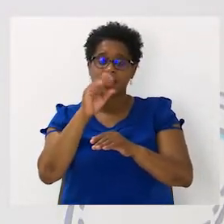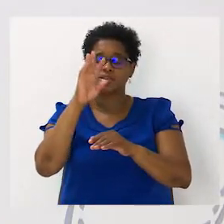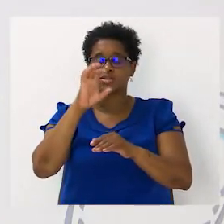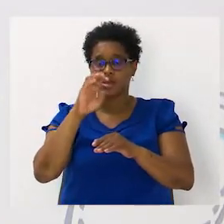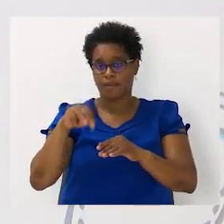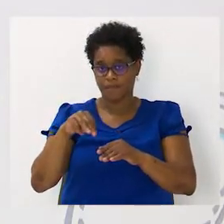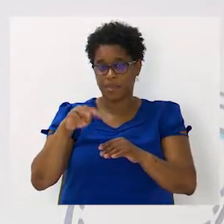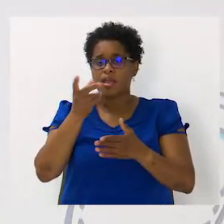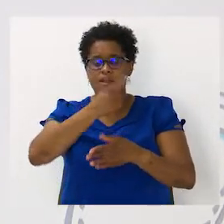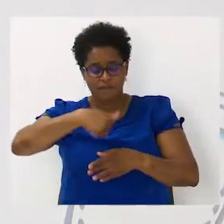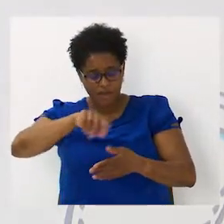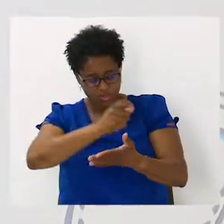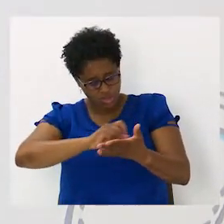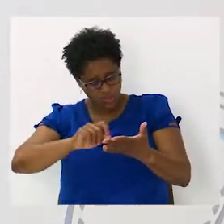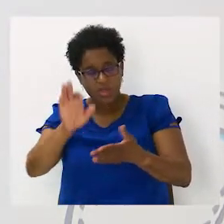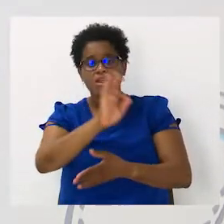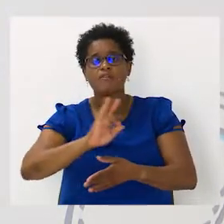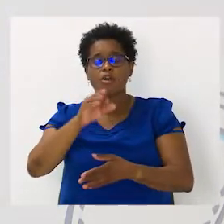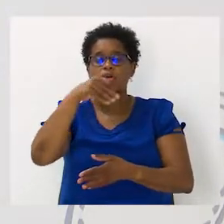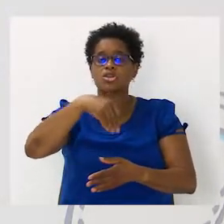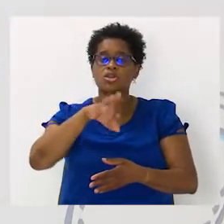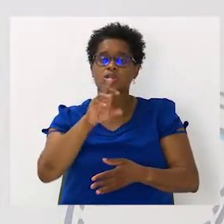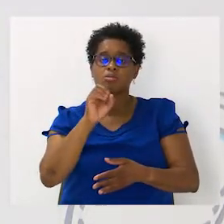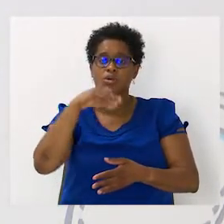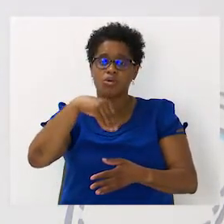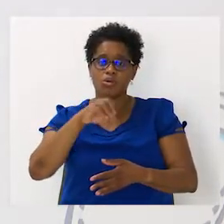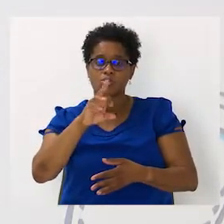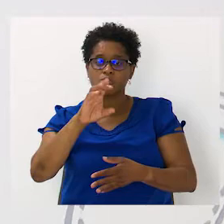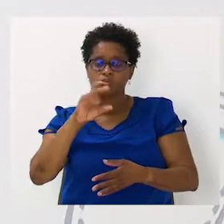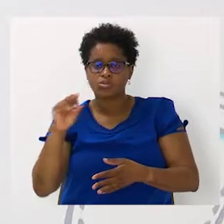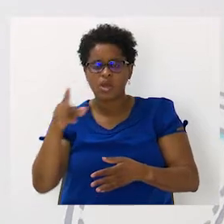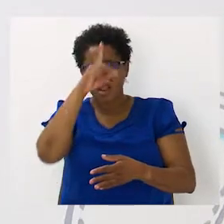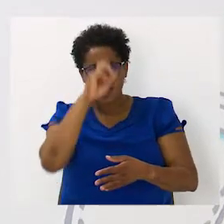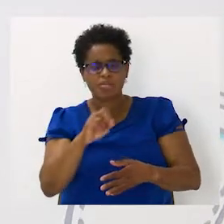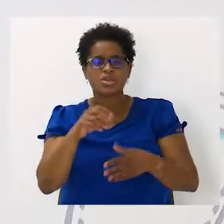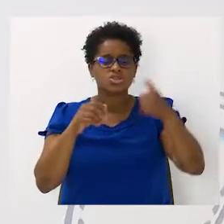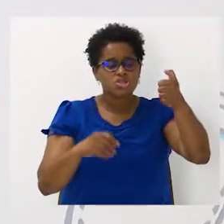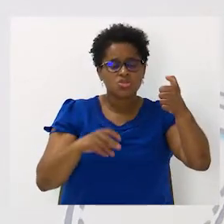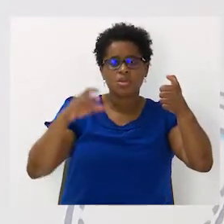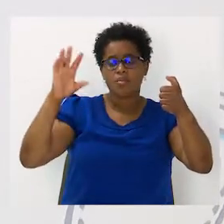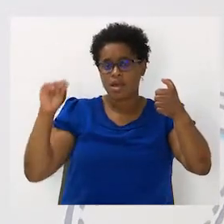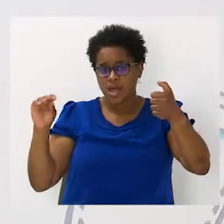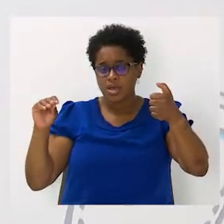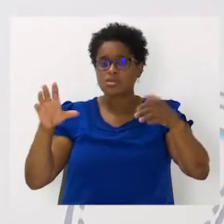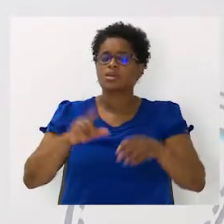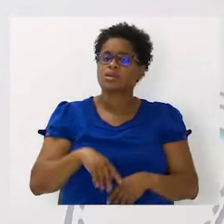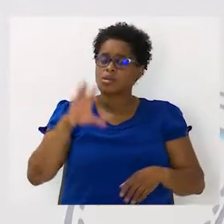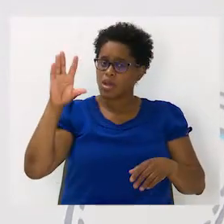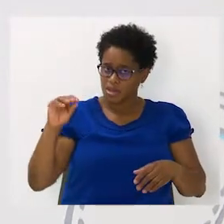mede 10 centímetros. Vamos escrever isso na forma de proporção. Lembre-se que 5 está para 10,